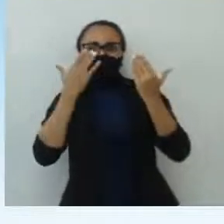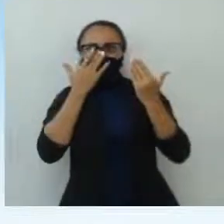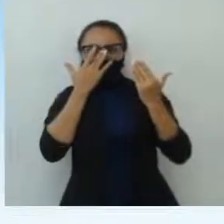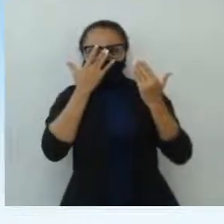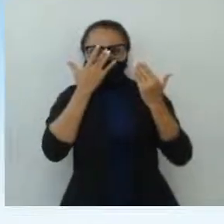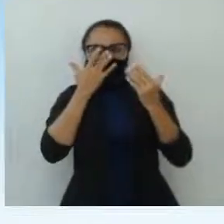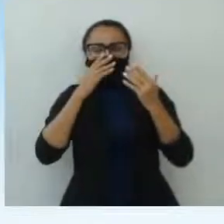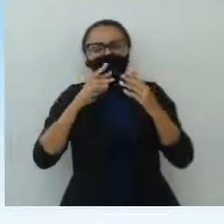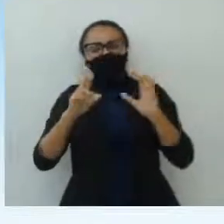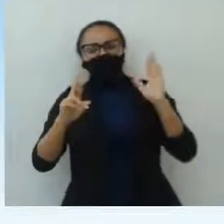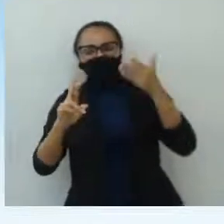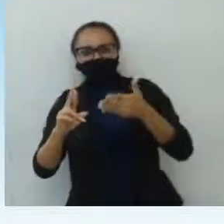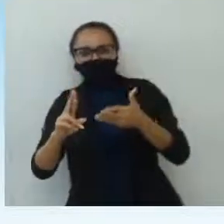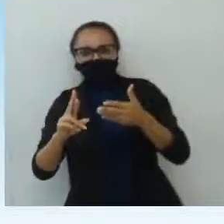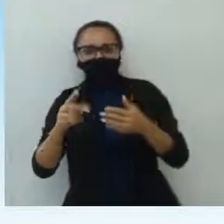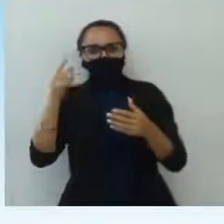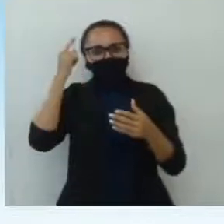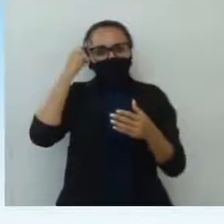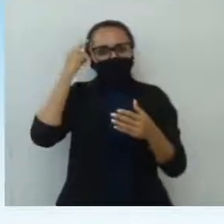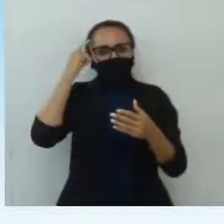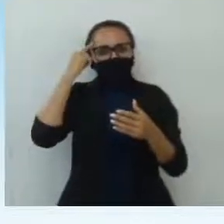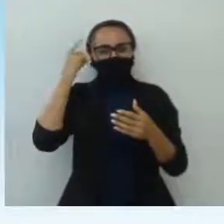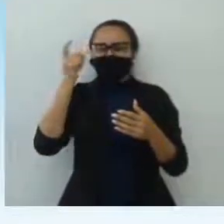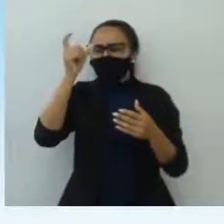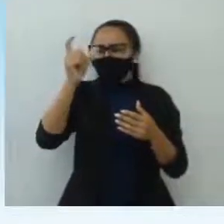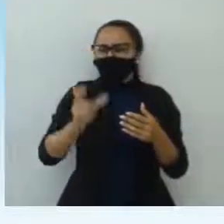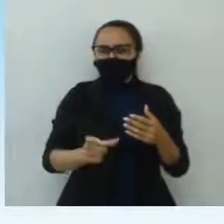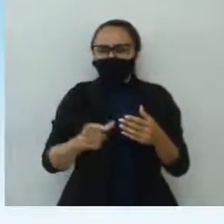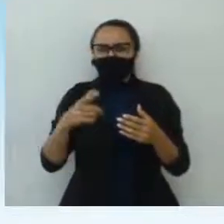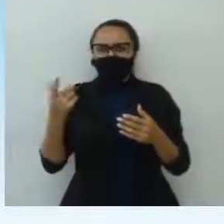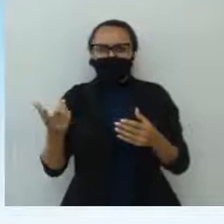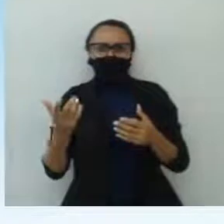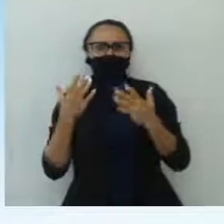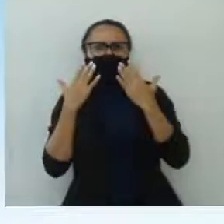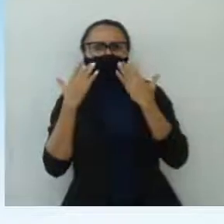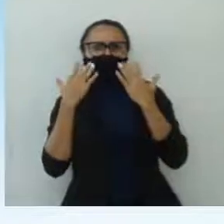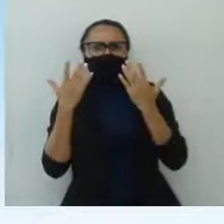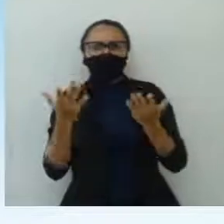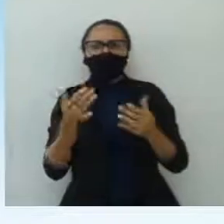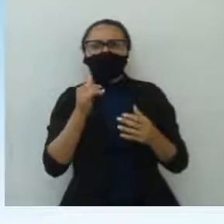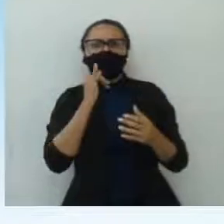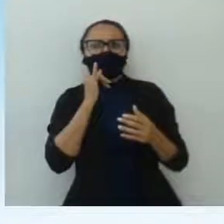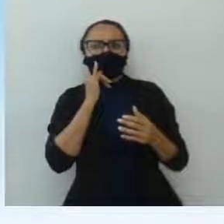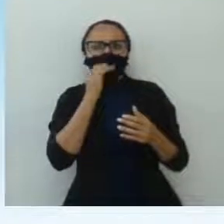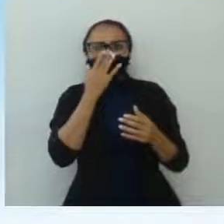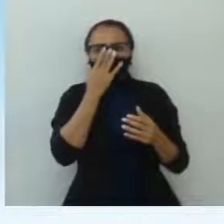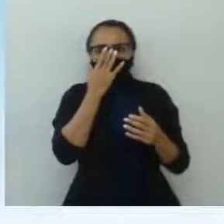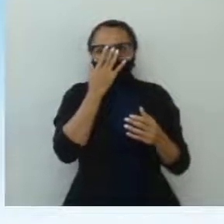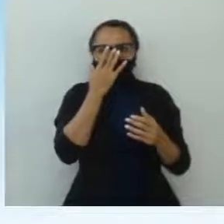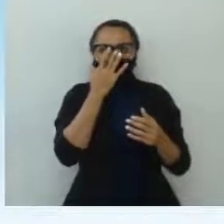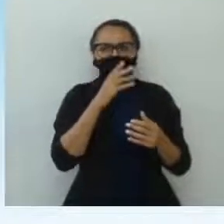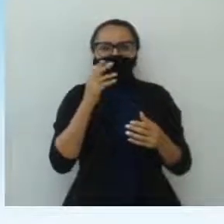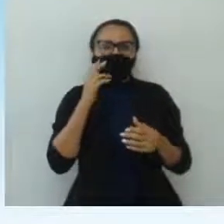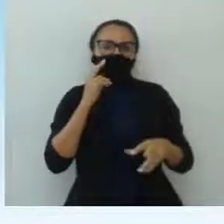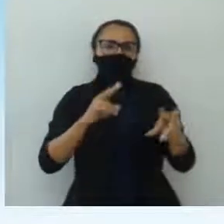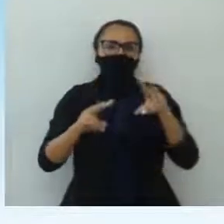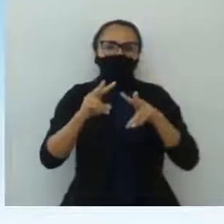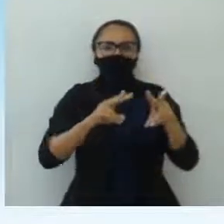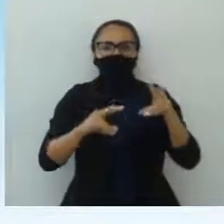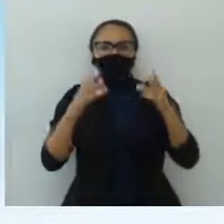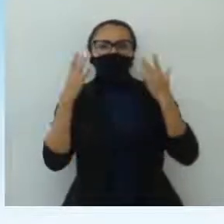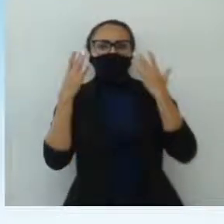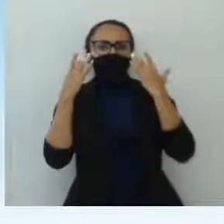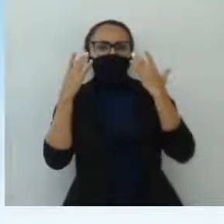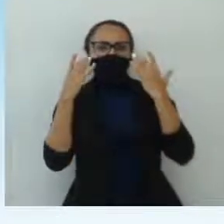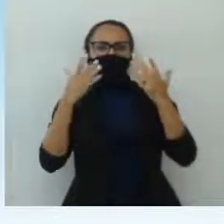refere aqueles pensamentos dos personagens que envolvem a trama. Então, por exemplo, a gente pode assistir uma peça que se passa toda